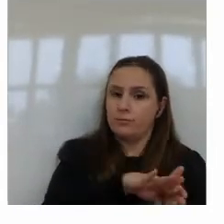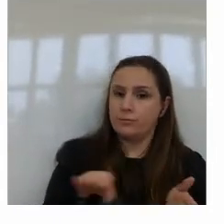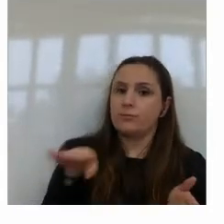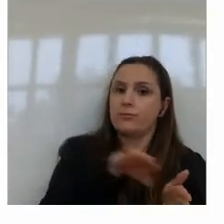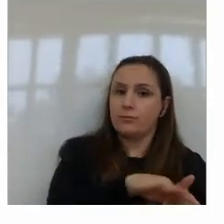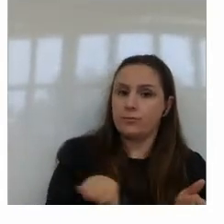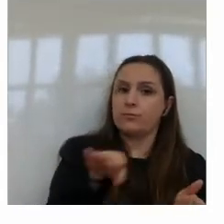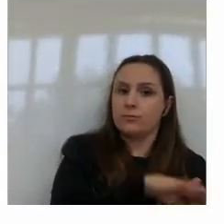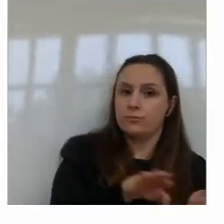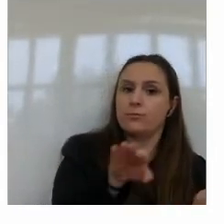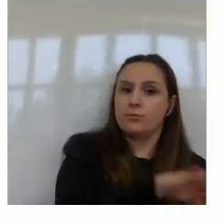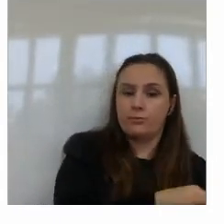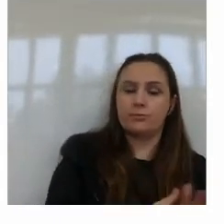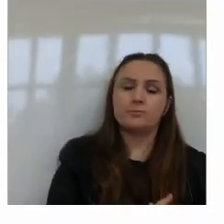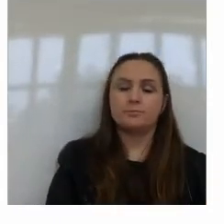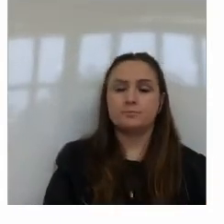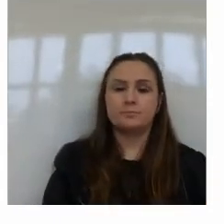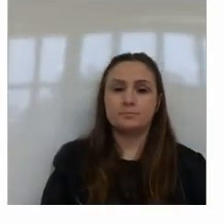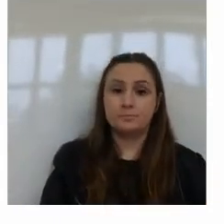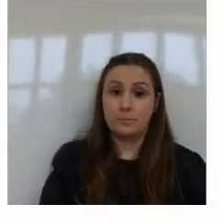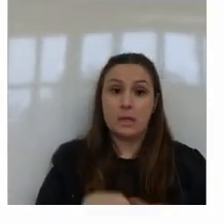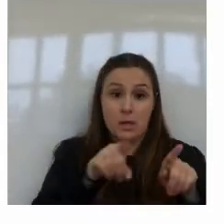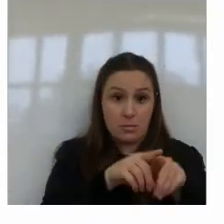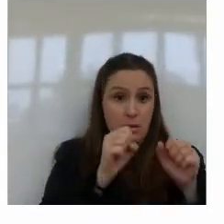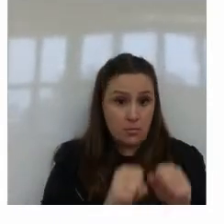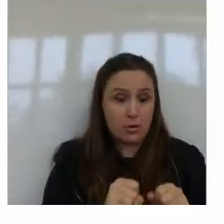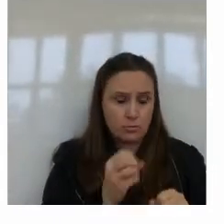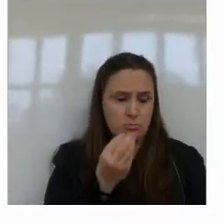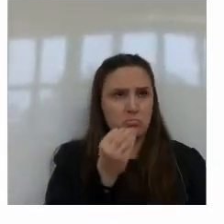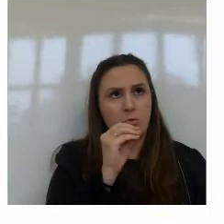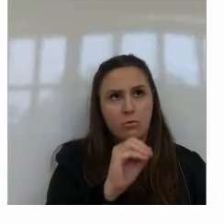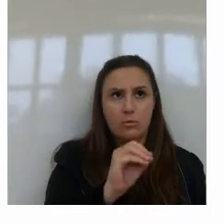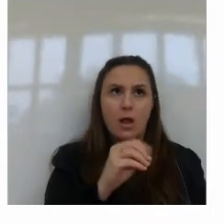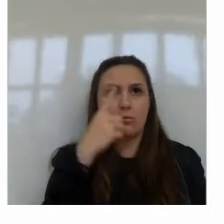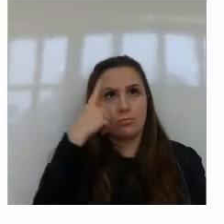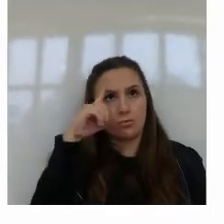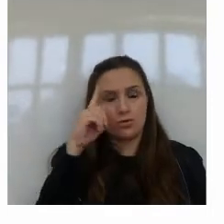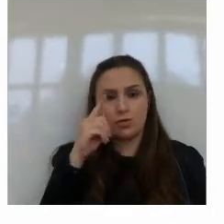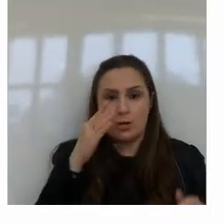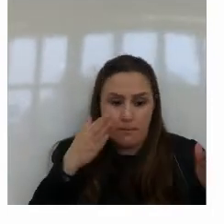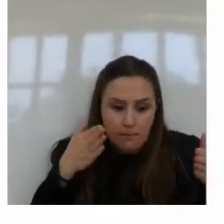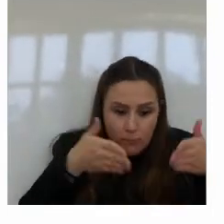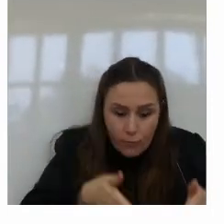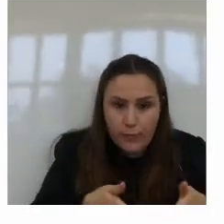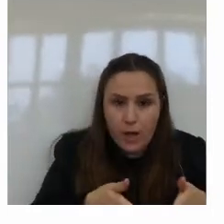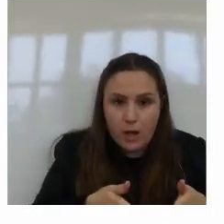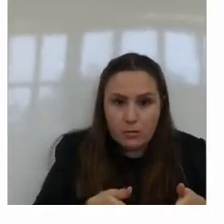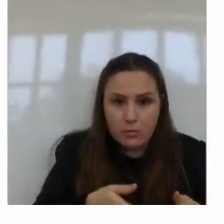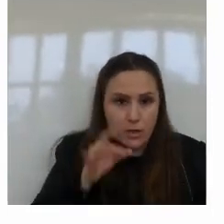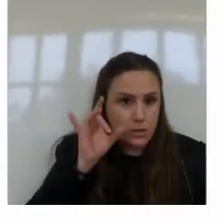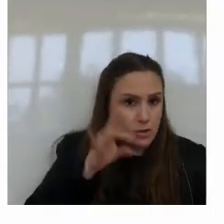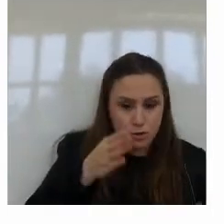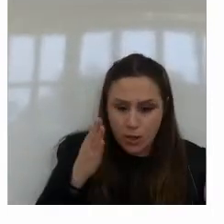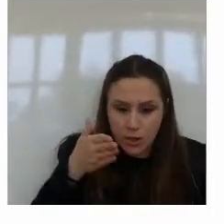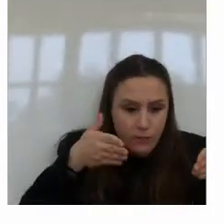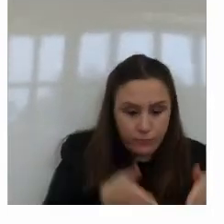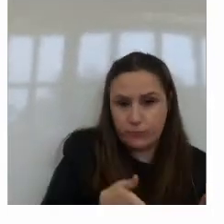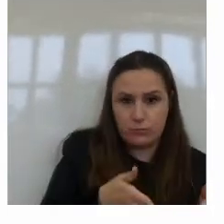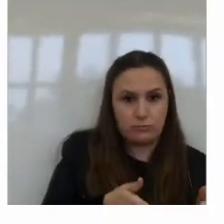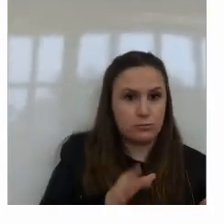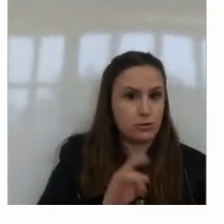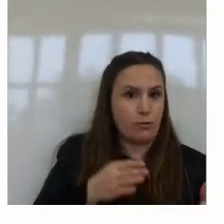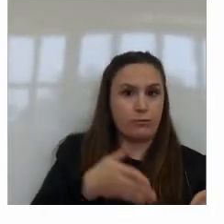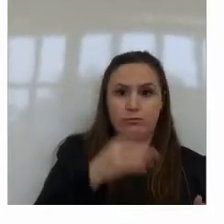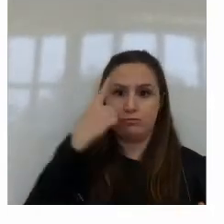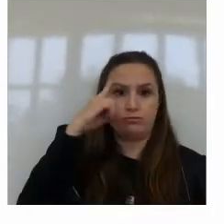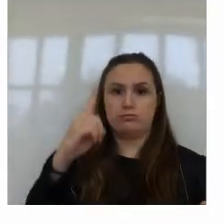dia de começo, onde a partir daquele dia o aluno pode entregar a tarefa. Também pode definir uma data de entrega específica, que a